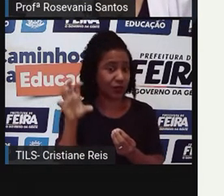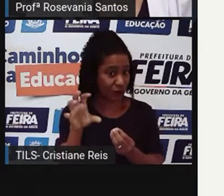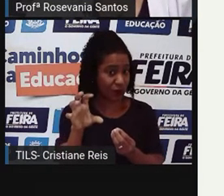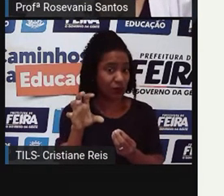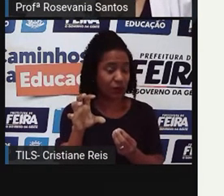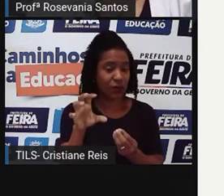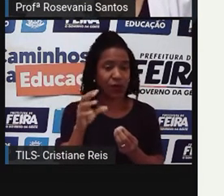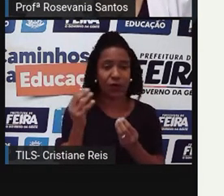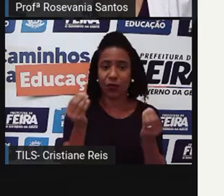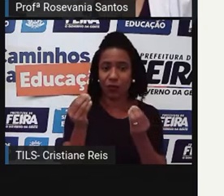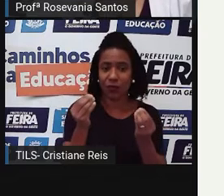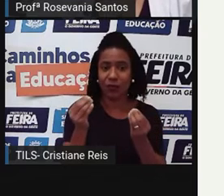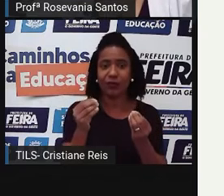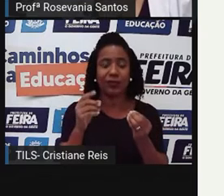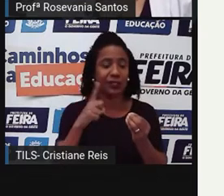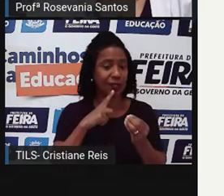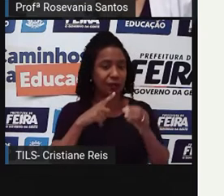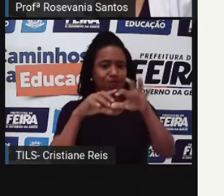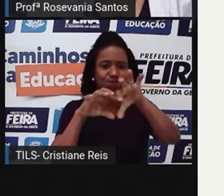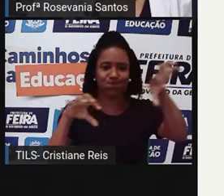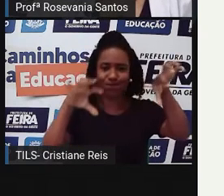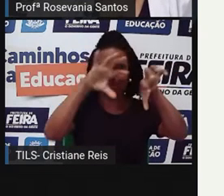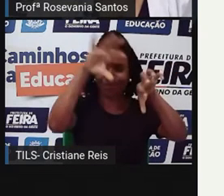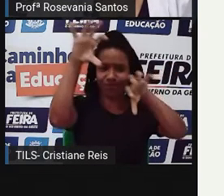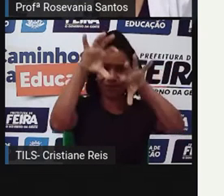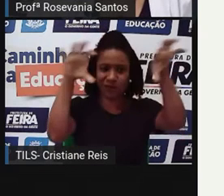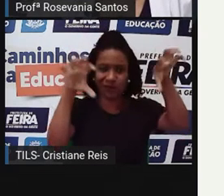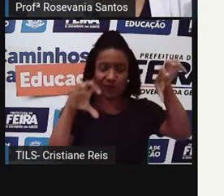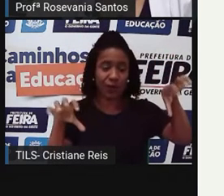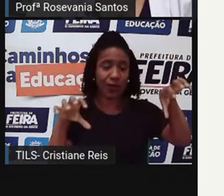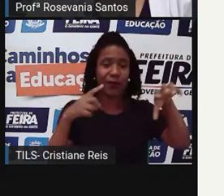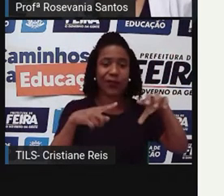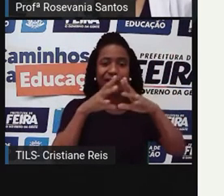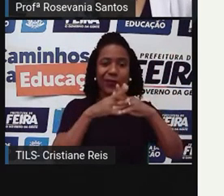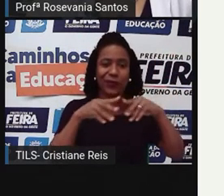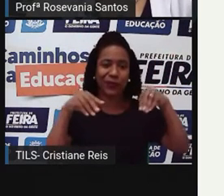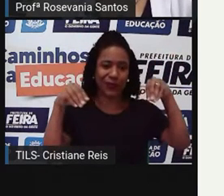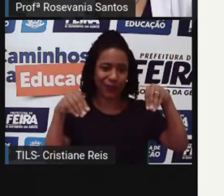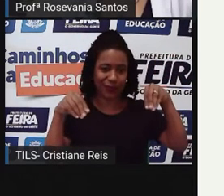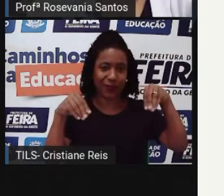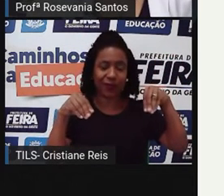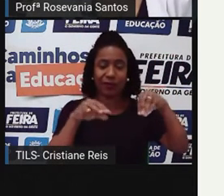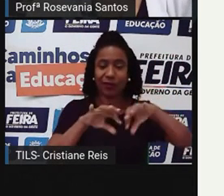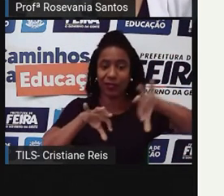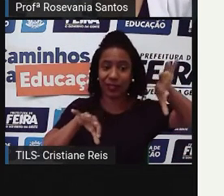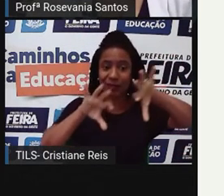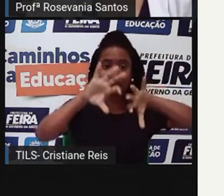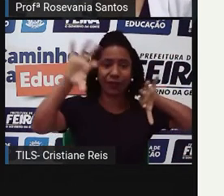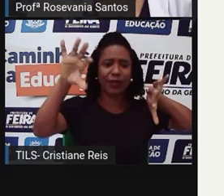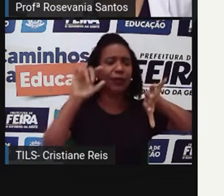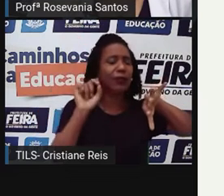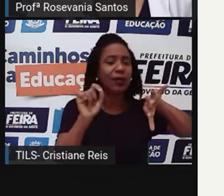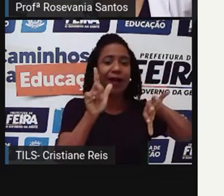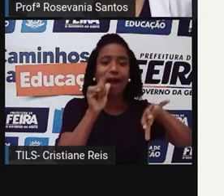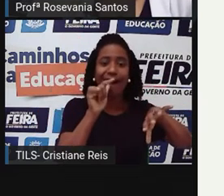os continentes são grandes porções de terras emersas limitadas pelos oceanos. Então, vocês